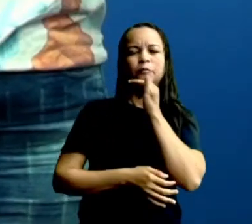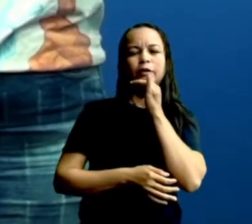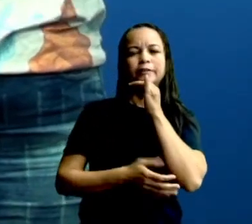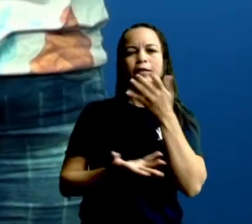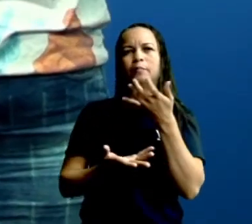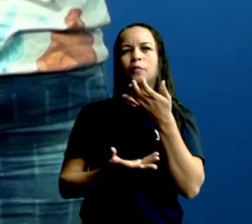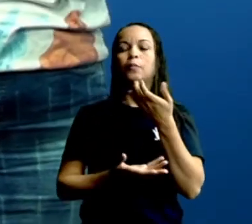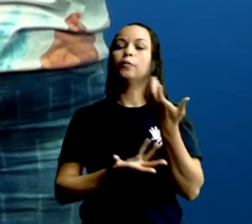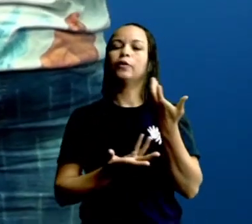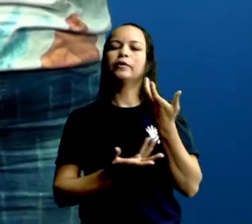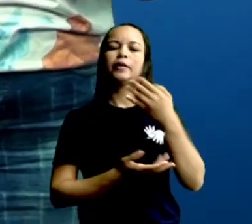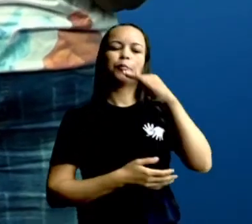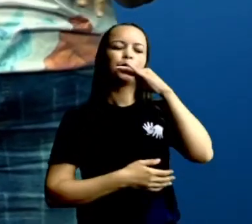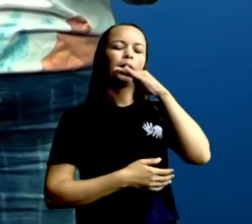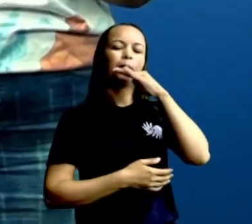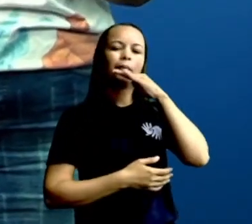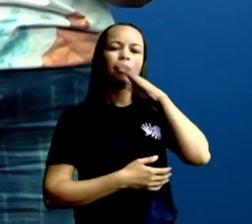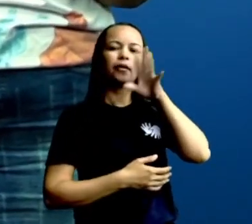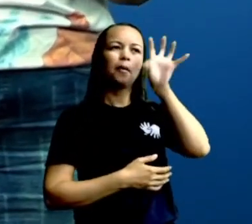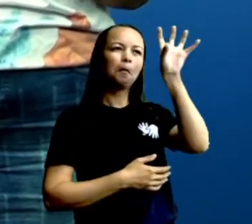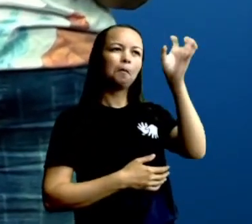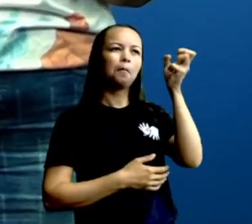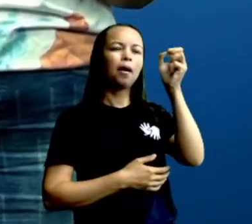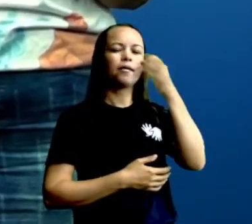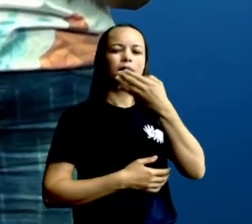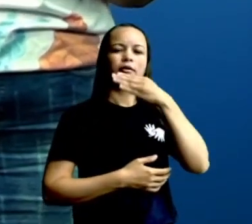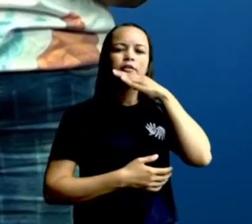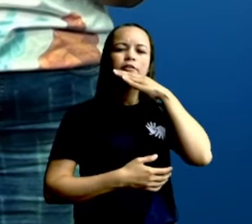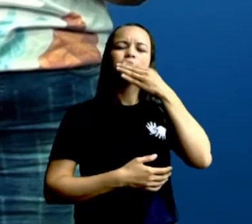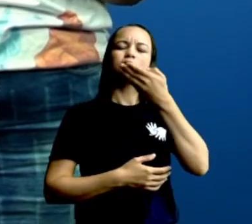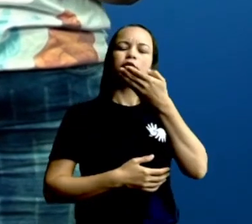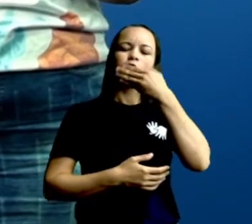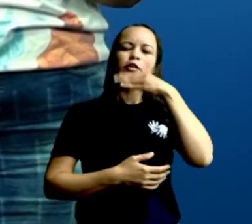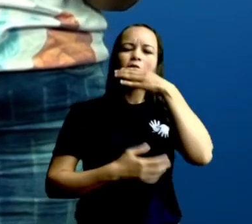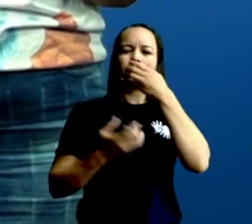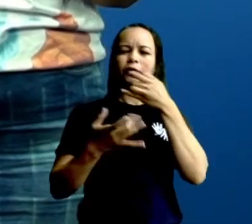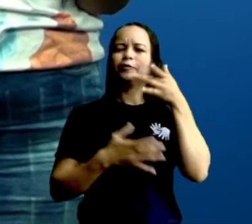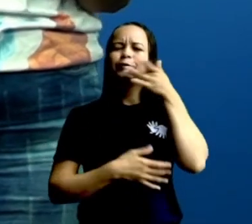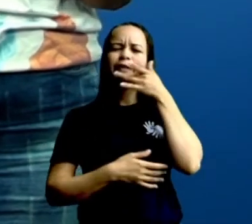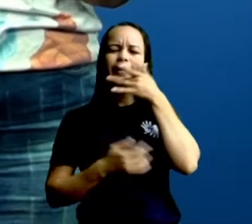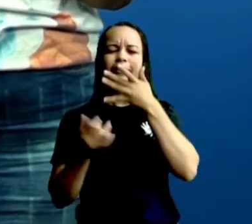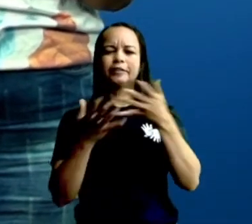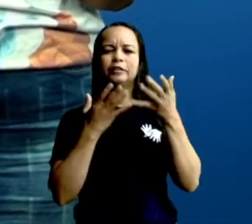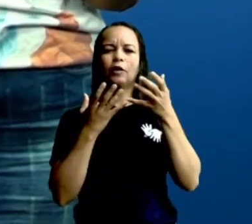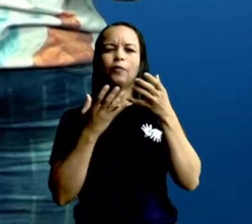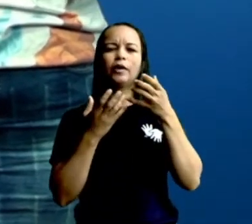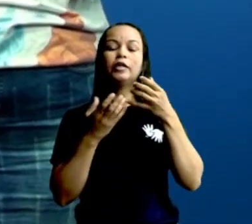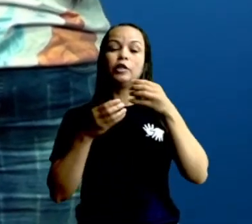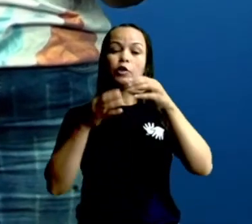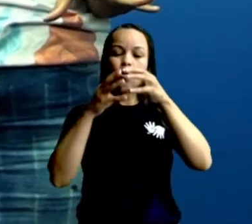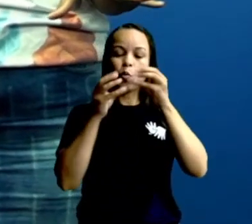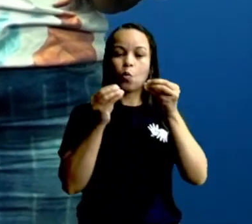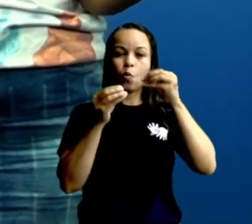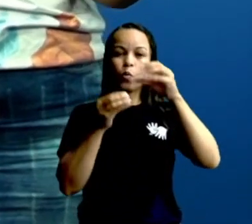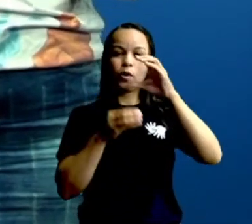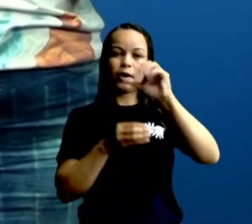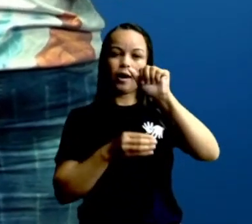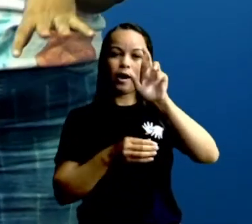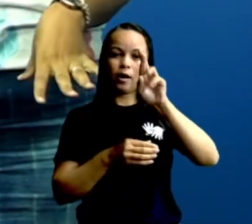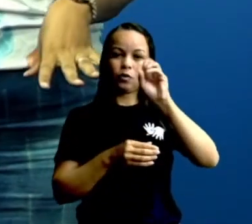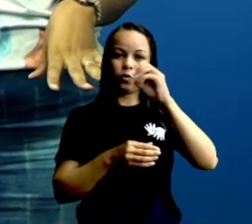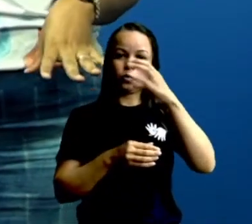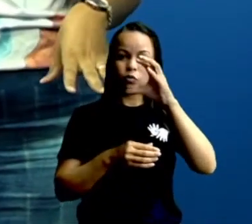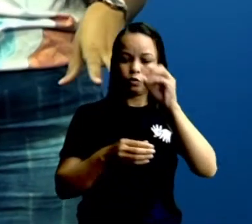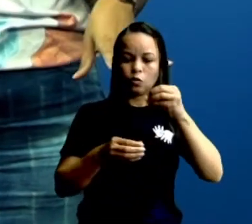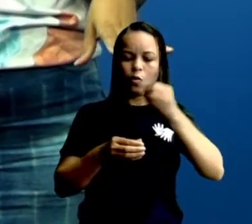uma manga da mangueira e a gente come a manga, delícia, tipo aquela manga toda, aí aquele caroço cai na terra ou a